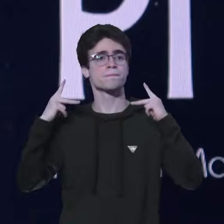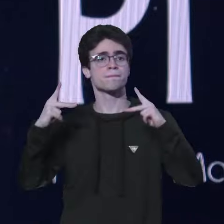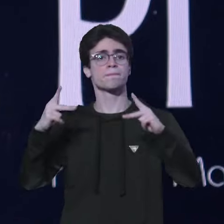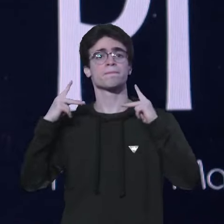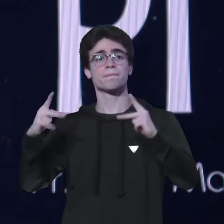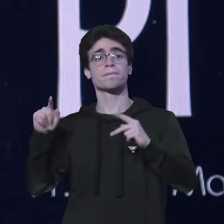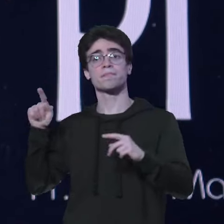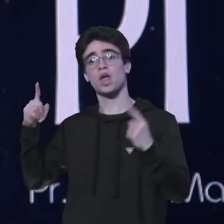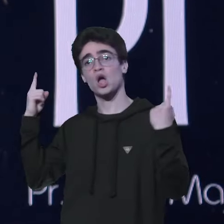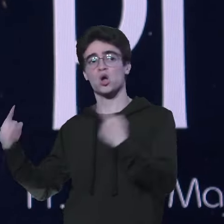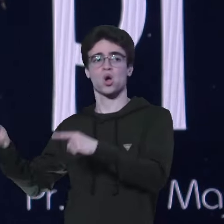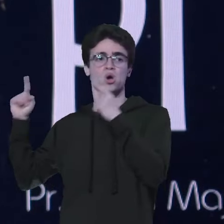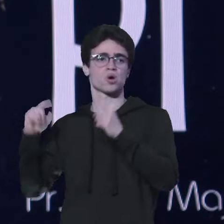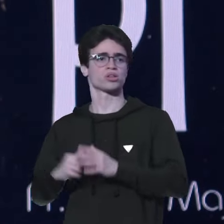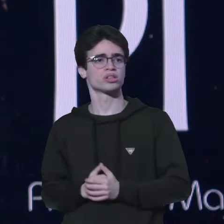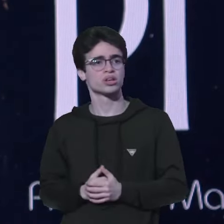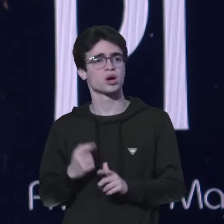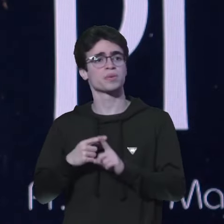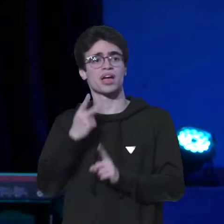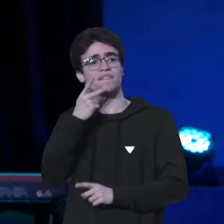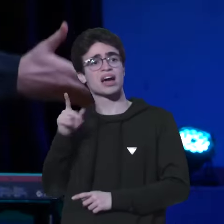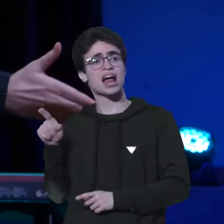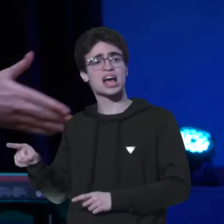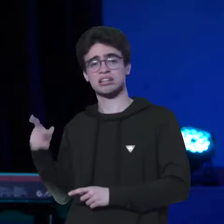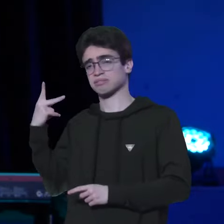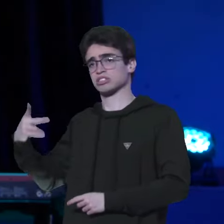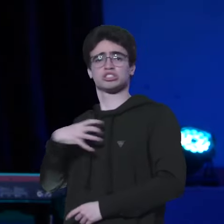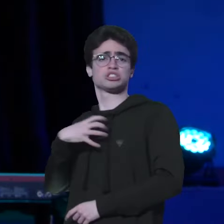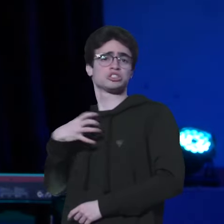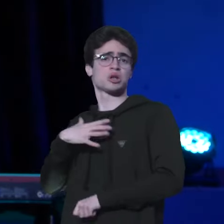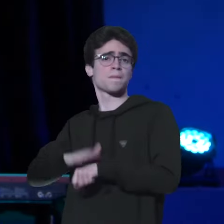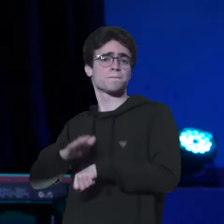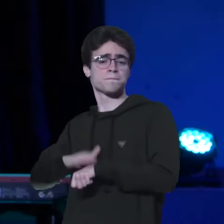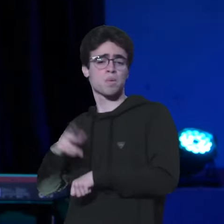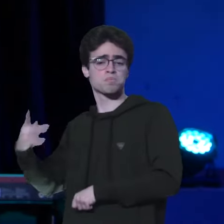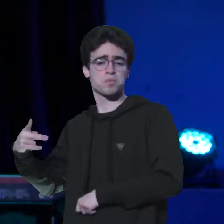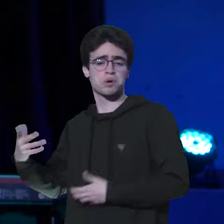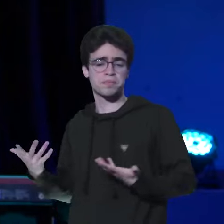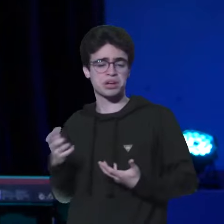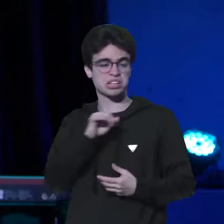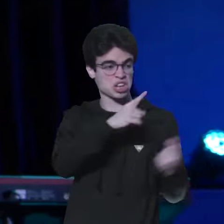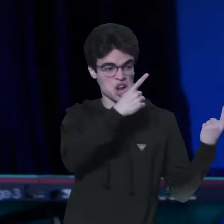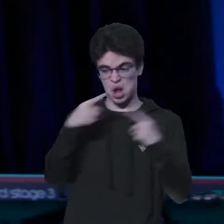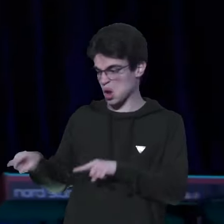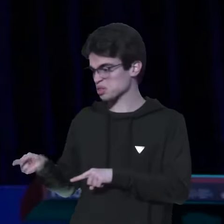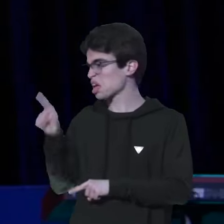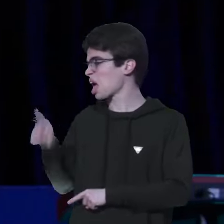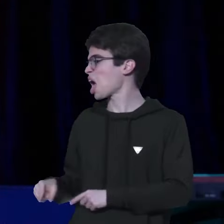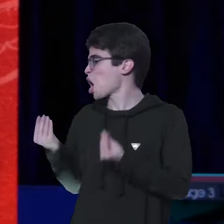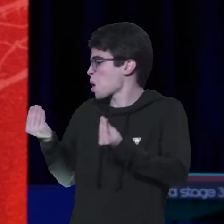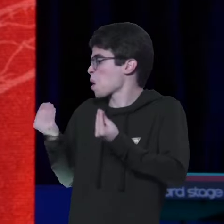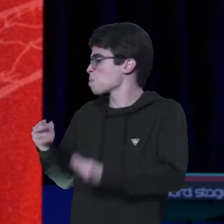diz, faça o que você quiser, do jeito que você quiser, e quem disser algo contra isso é